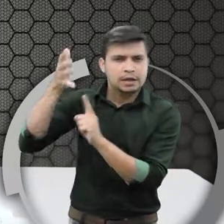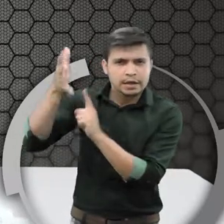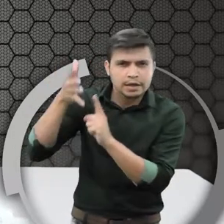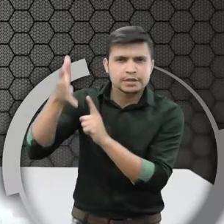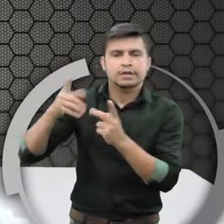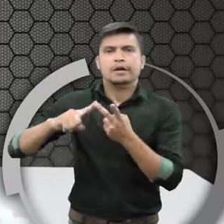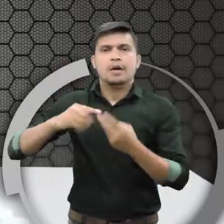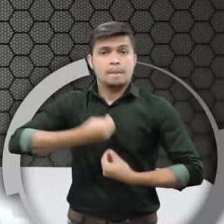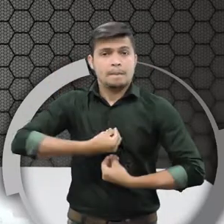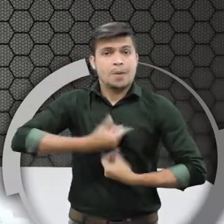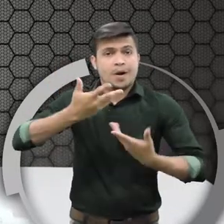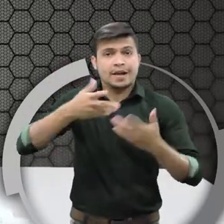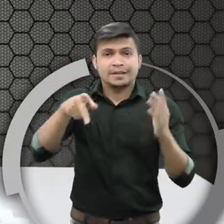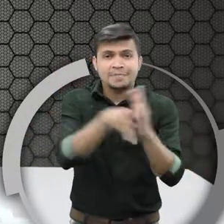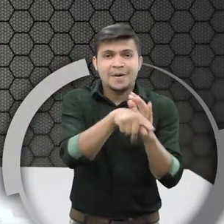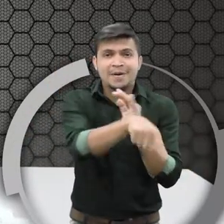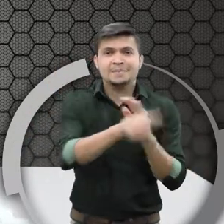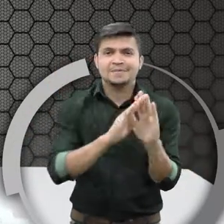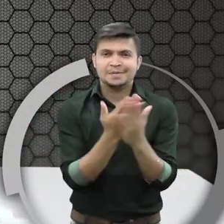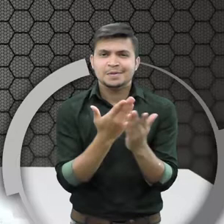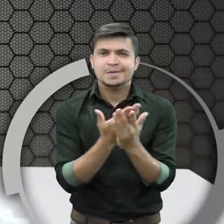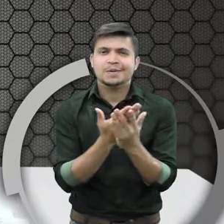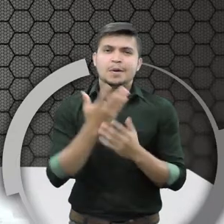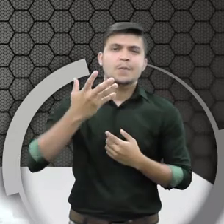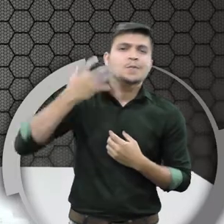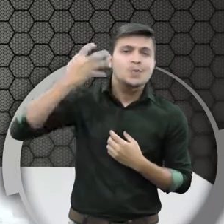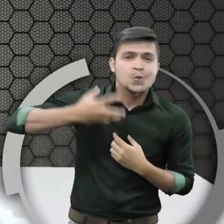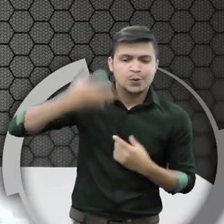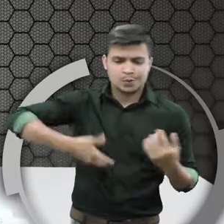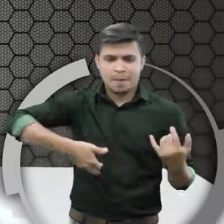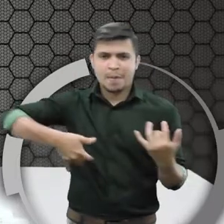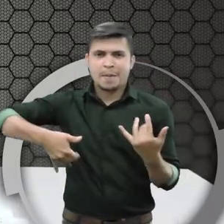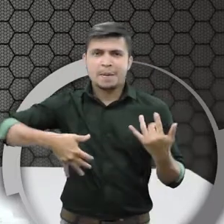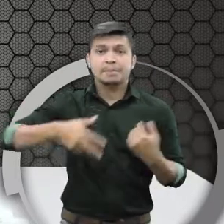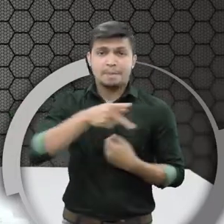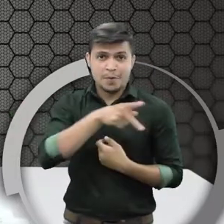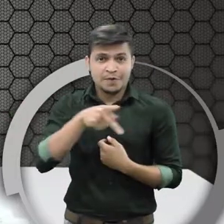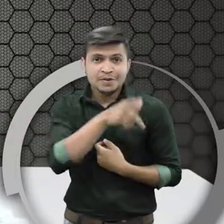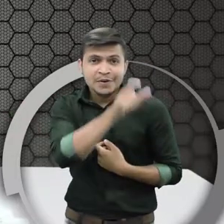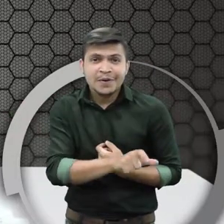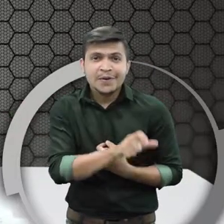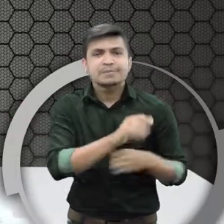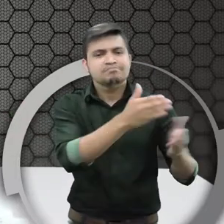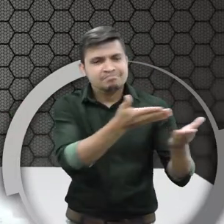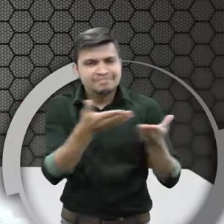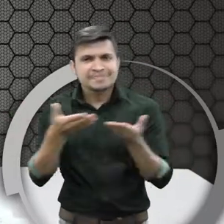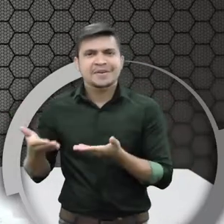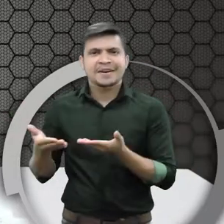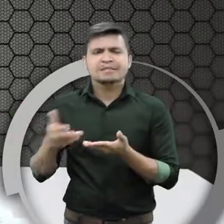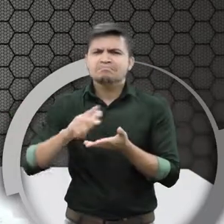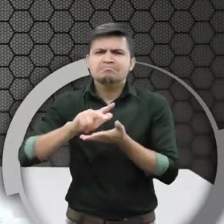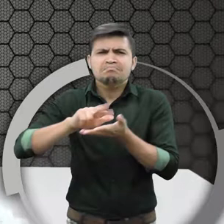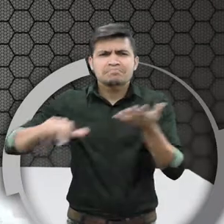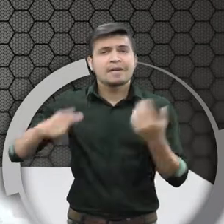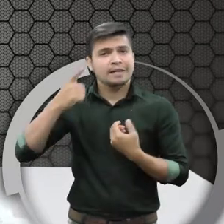da escola, né, um músico, professor. Então, tudo isso pode ser atividade que você pode mostrar